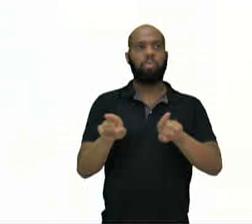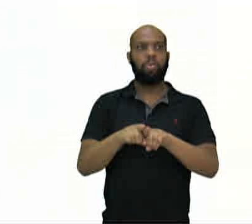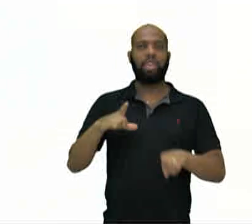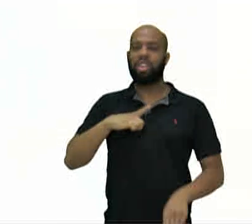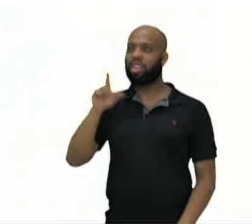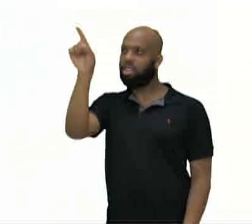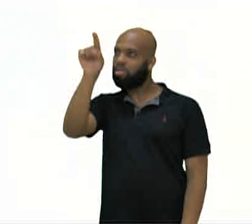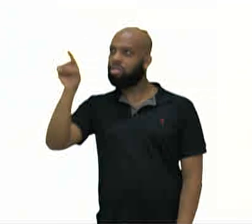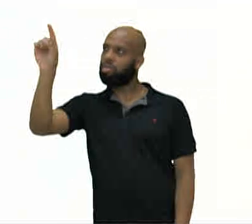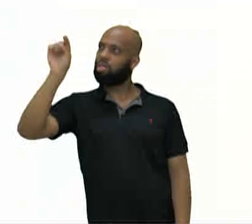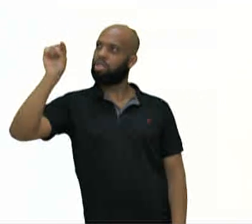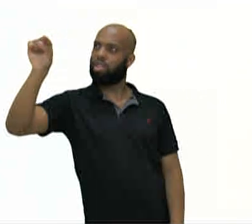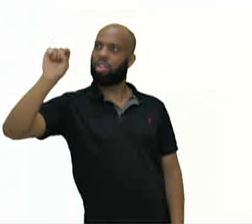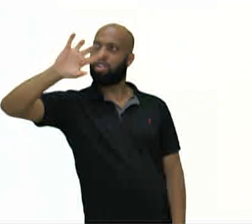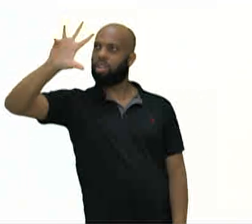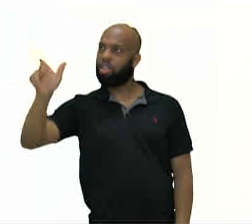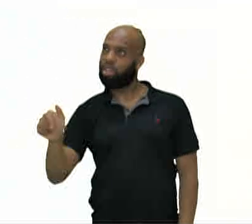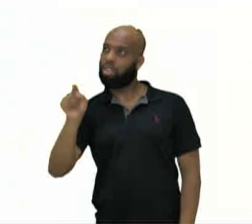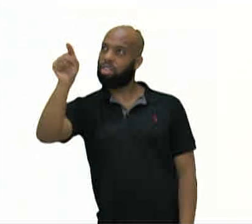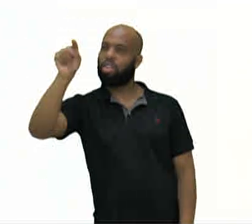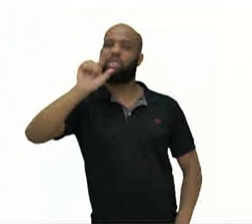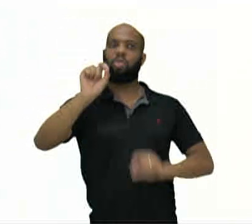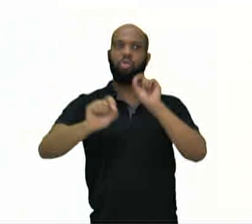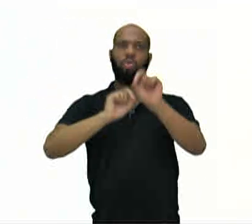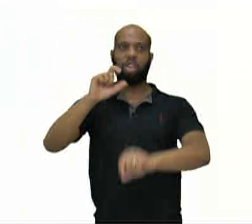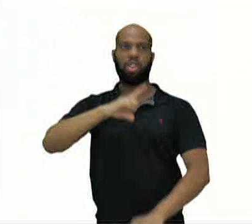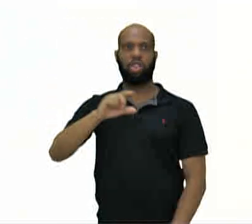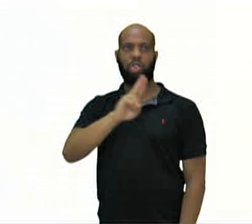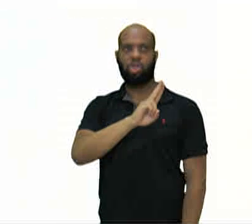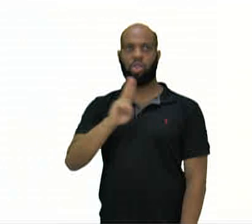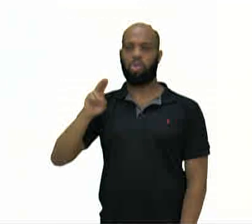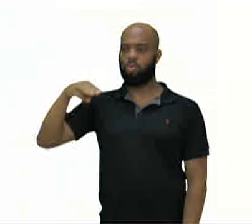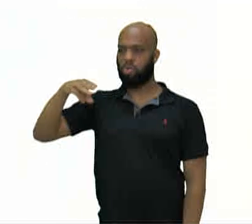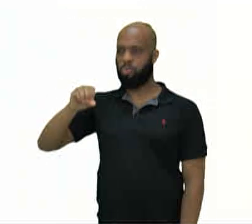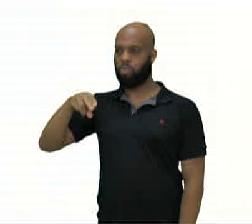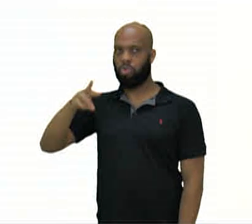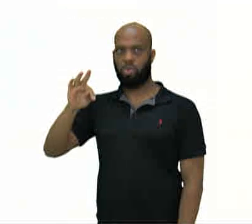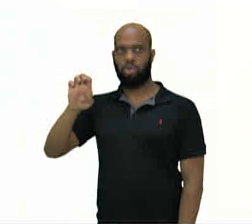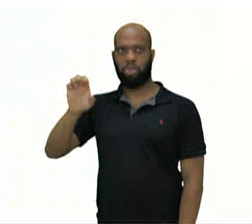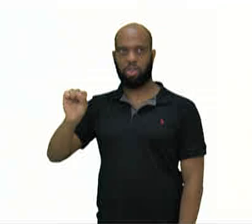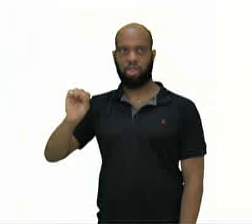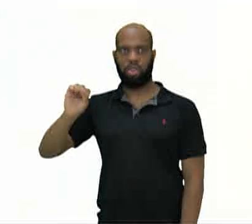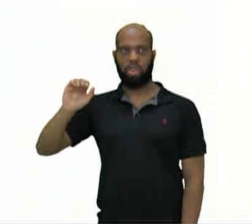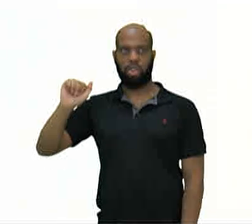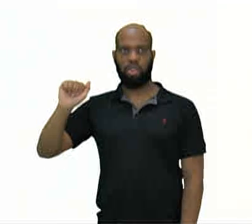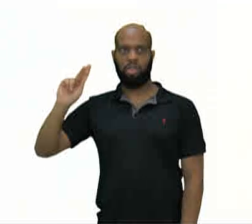nós temos aqui são os montes Ahaggar e Tibeste,